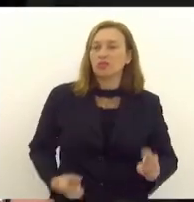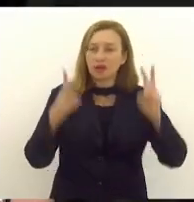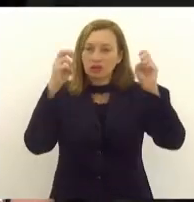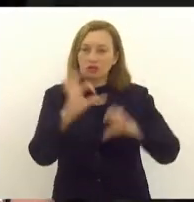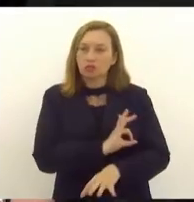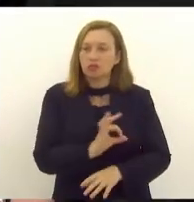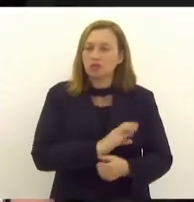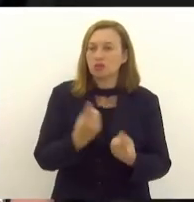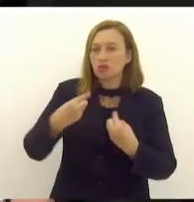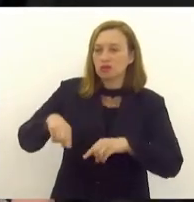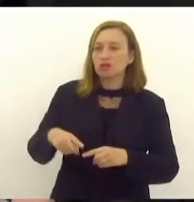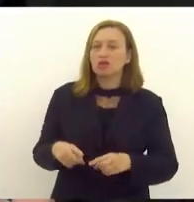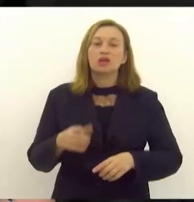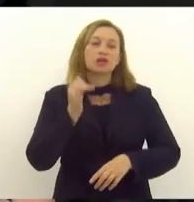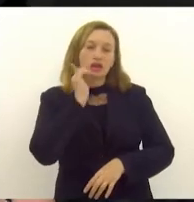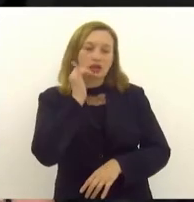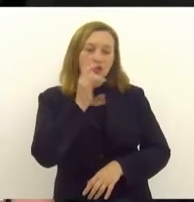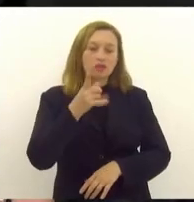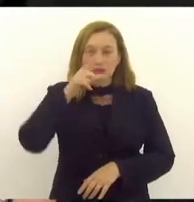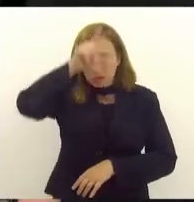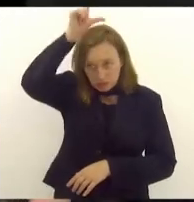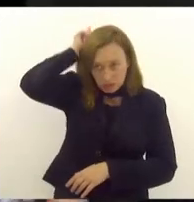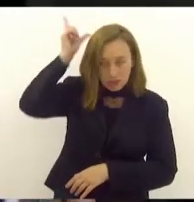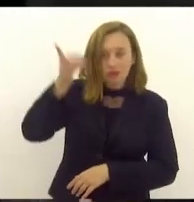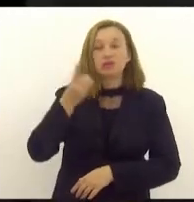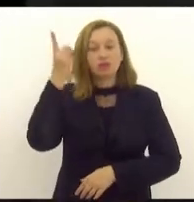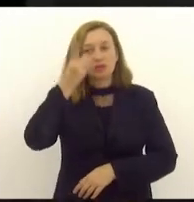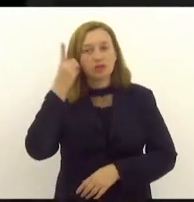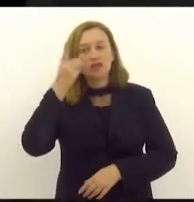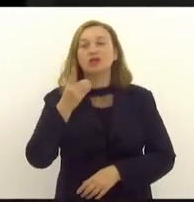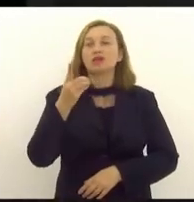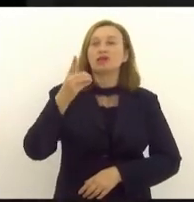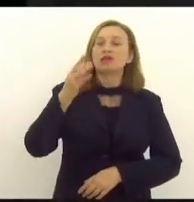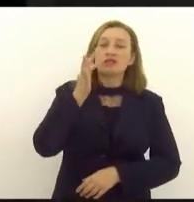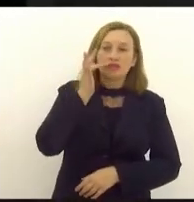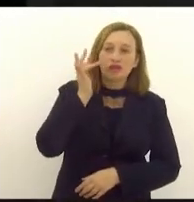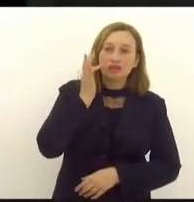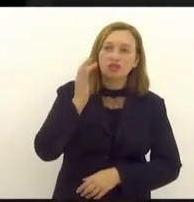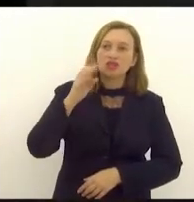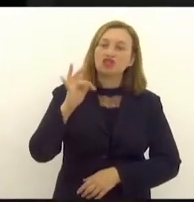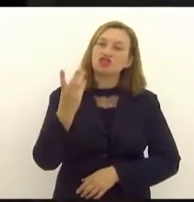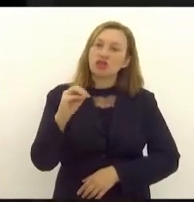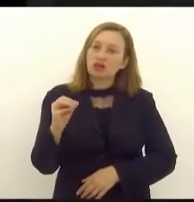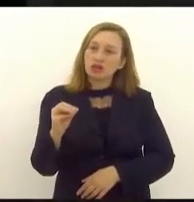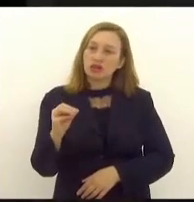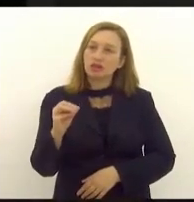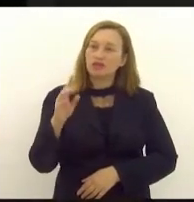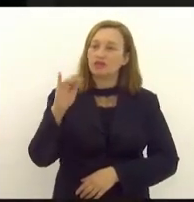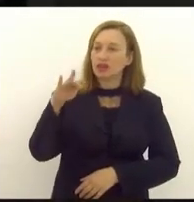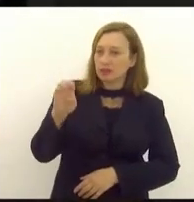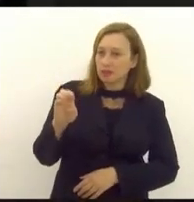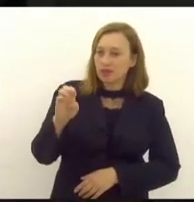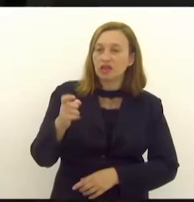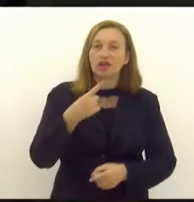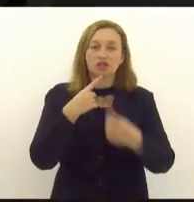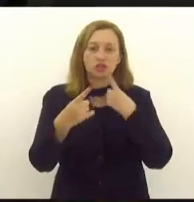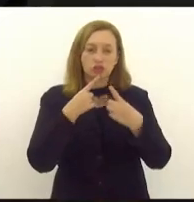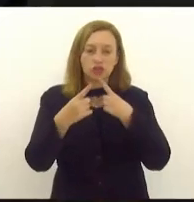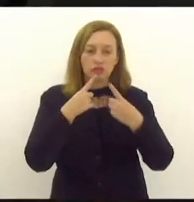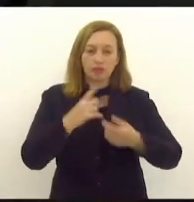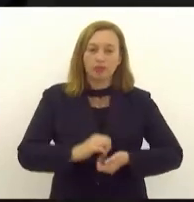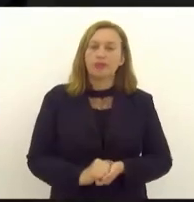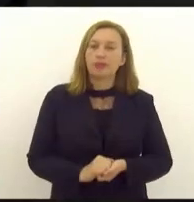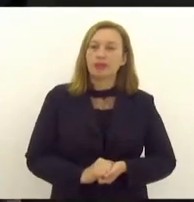deputados Luiz Paulo relator do vencido Flávio serafinni Thiago Gagliasso e Felipe Soares em discussão